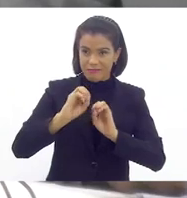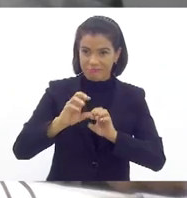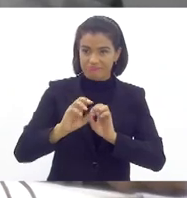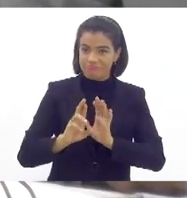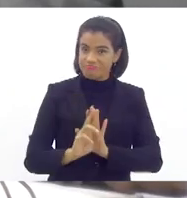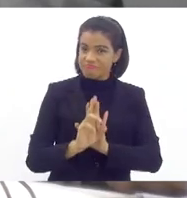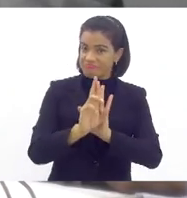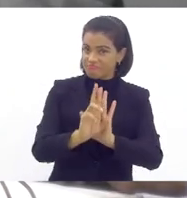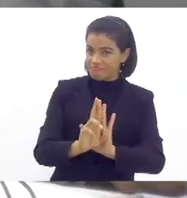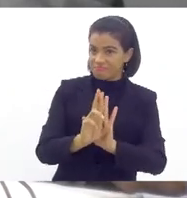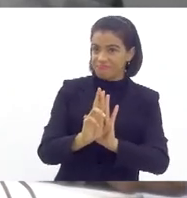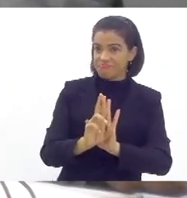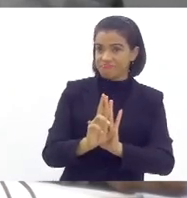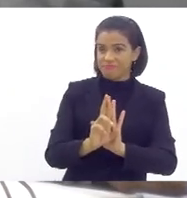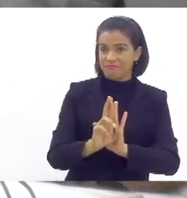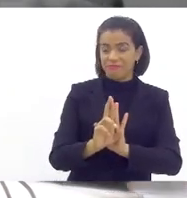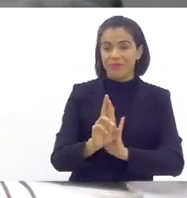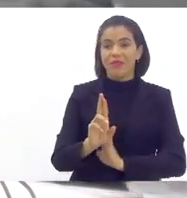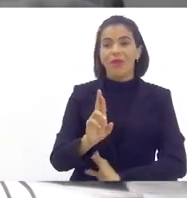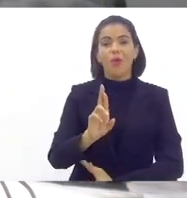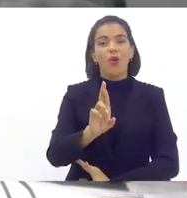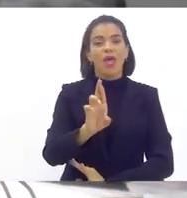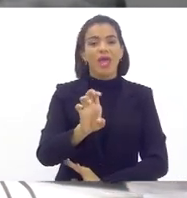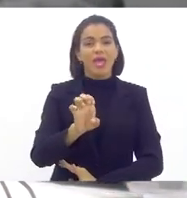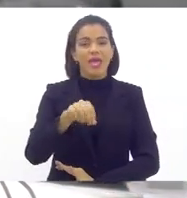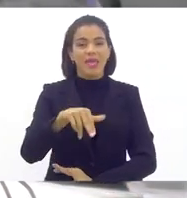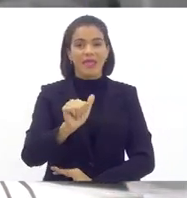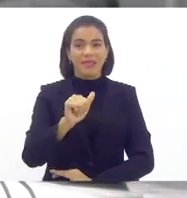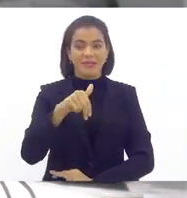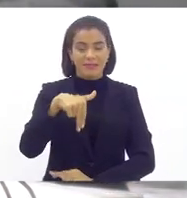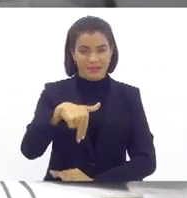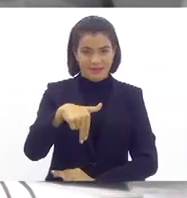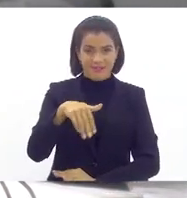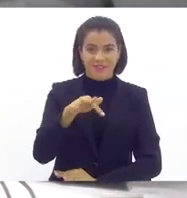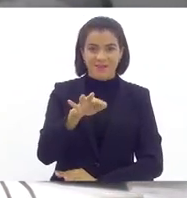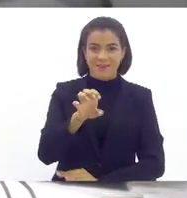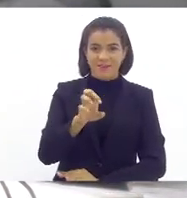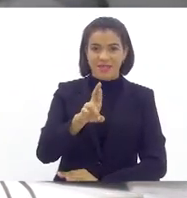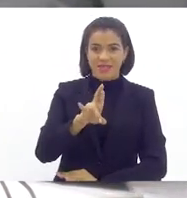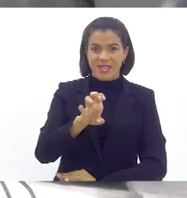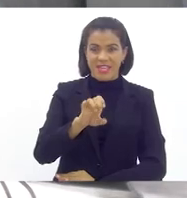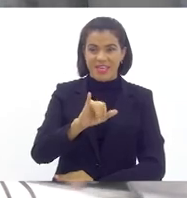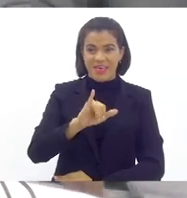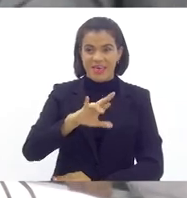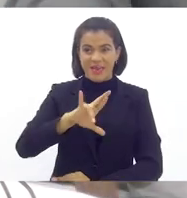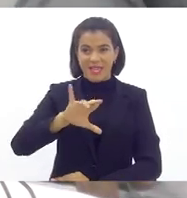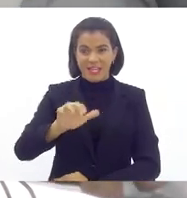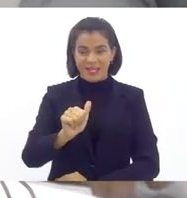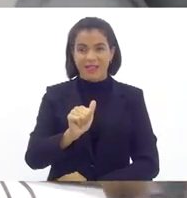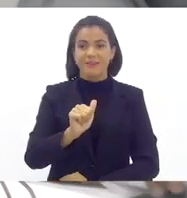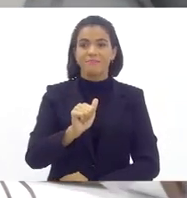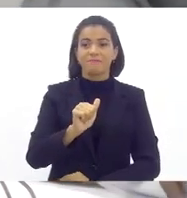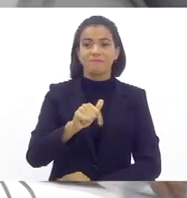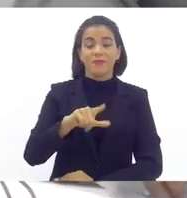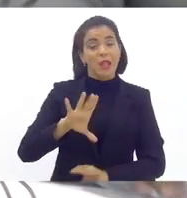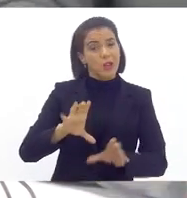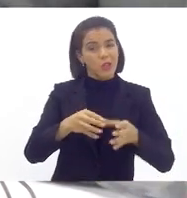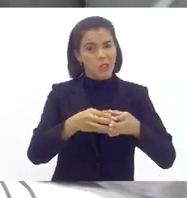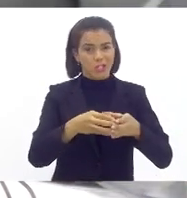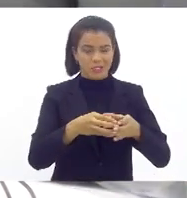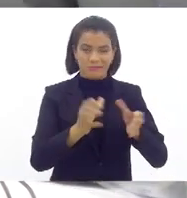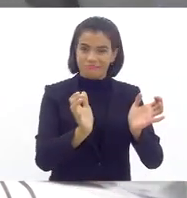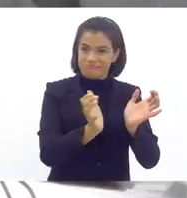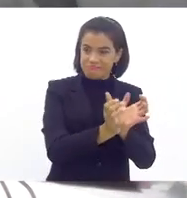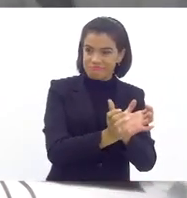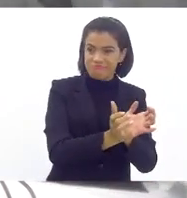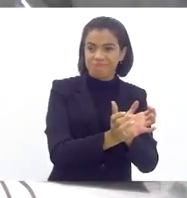da Secretaria está o Renan Ferreirinha, que foi deputado conosco. E nós verificamos a nossa equipe, eu já disse, que